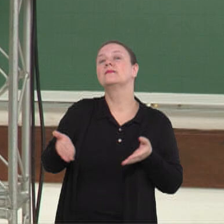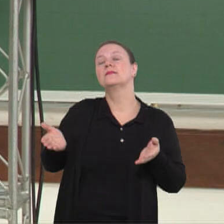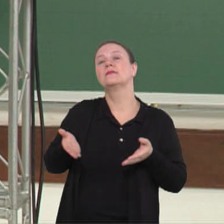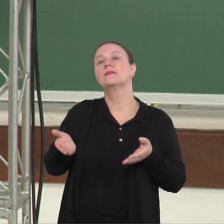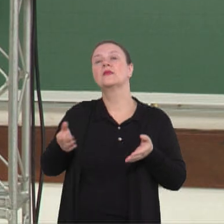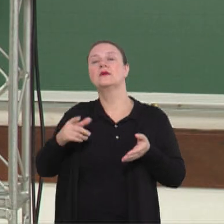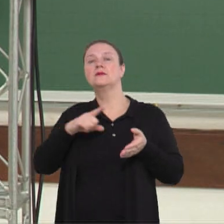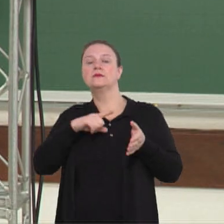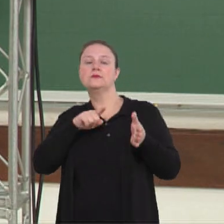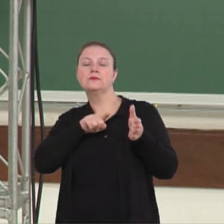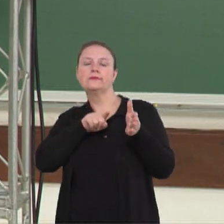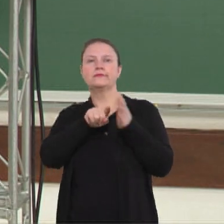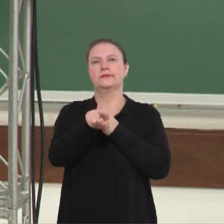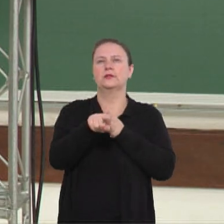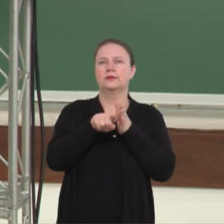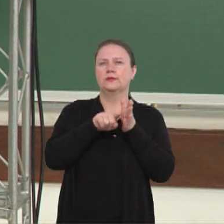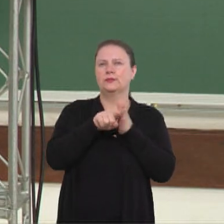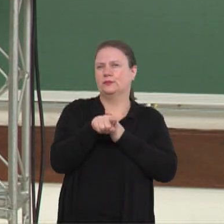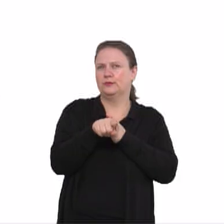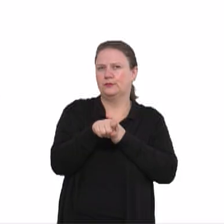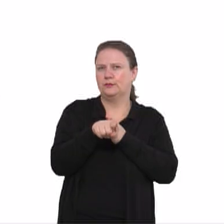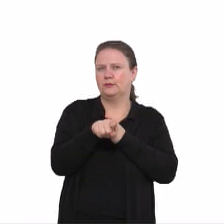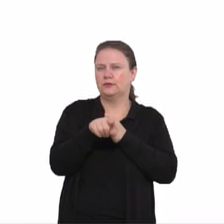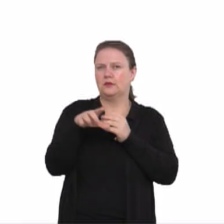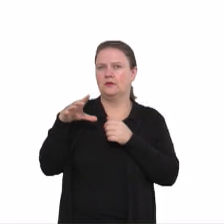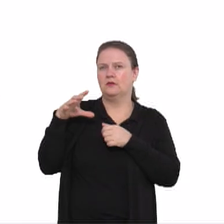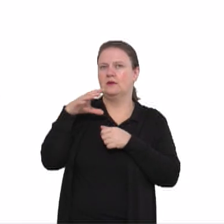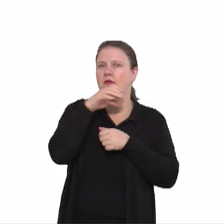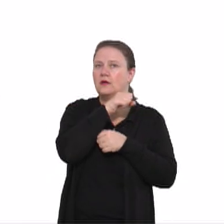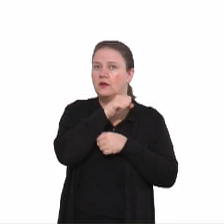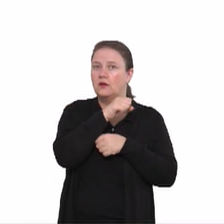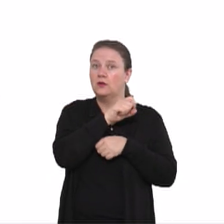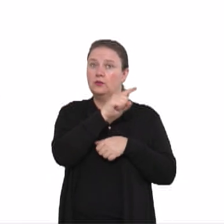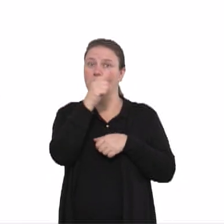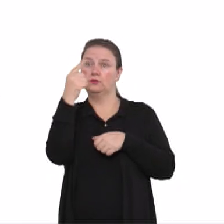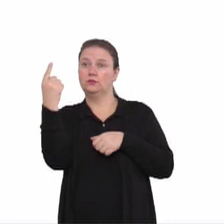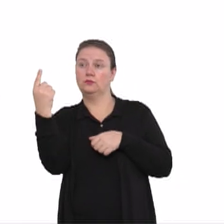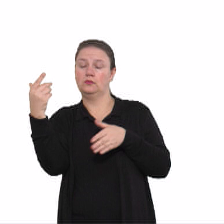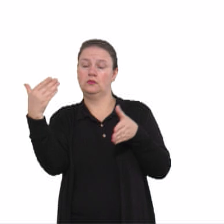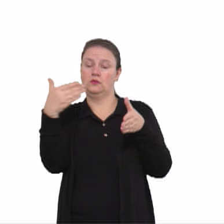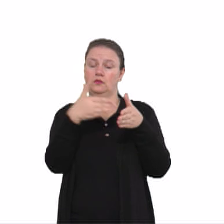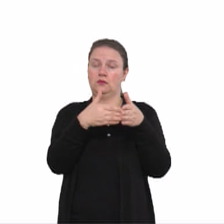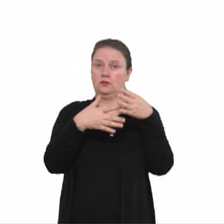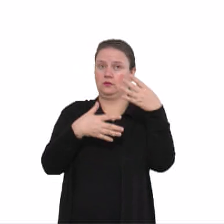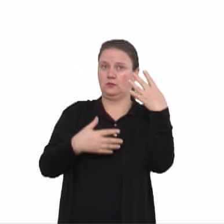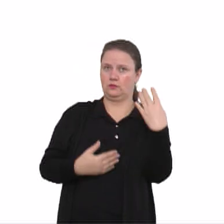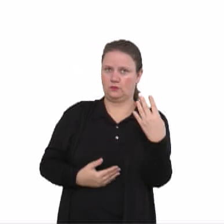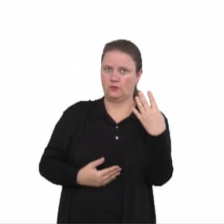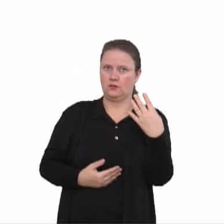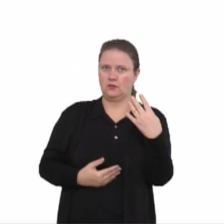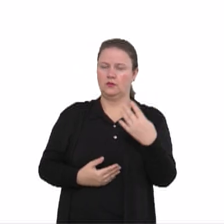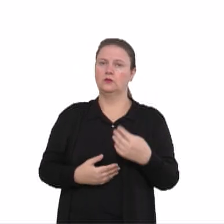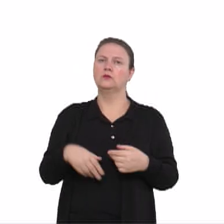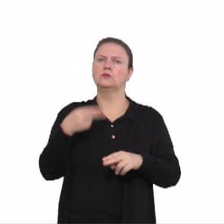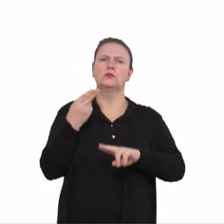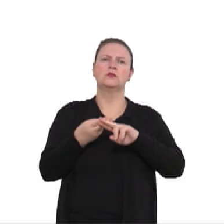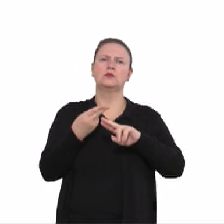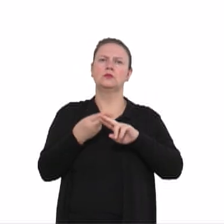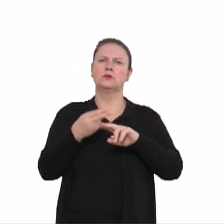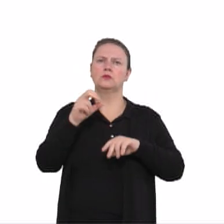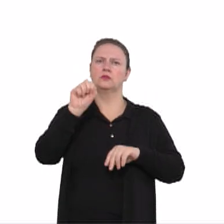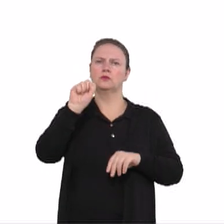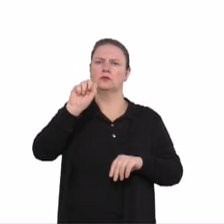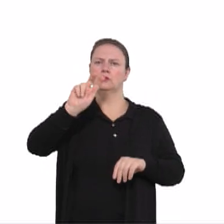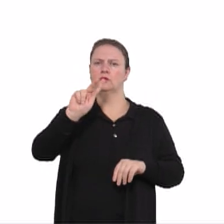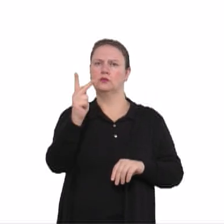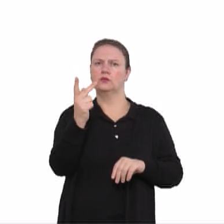temos agora aqui um quiz e do número um até número 4 sobre o uso do should vou dar um